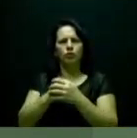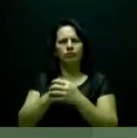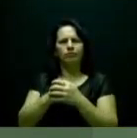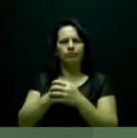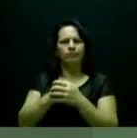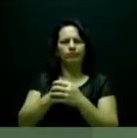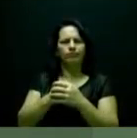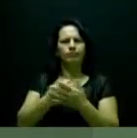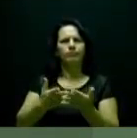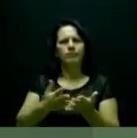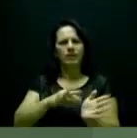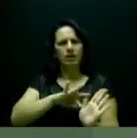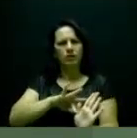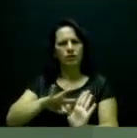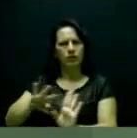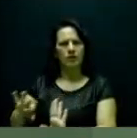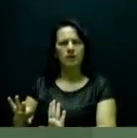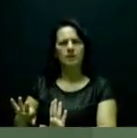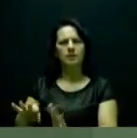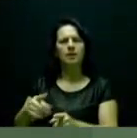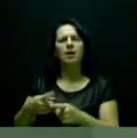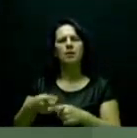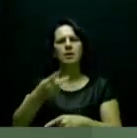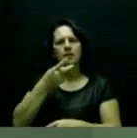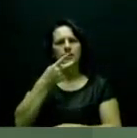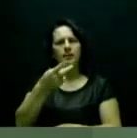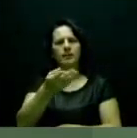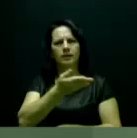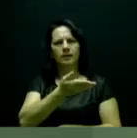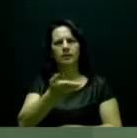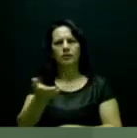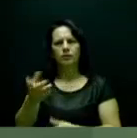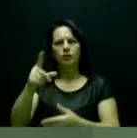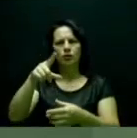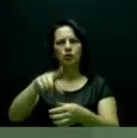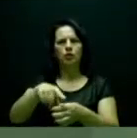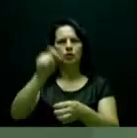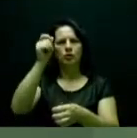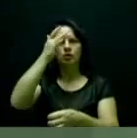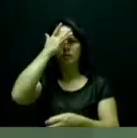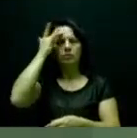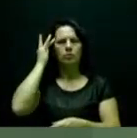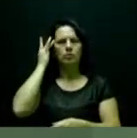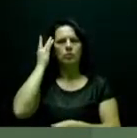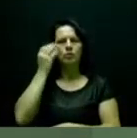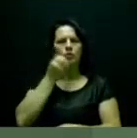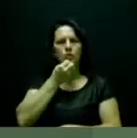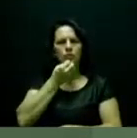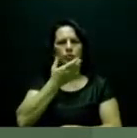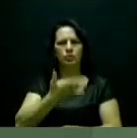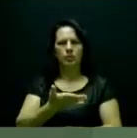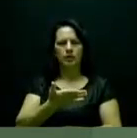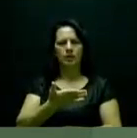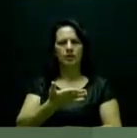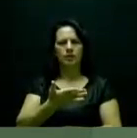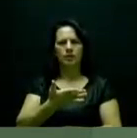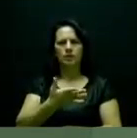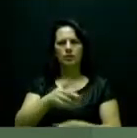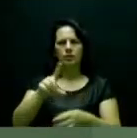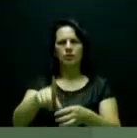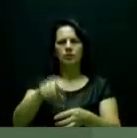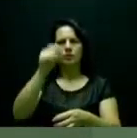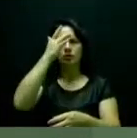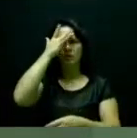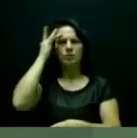você acaba recuando. Mas eu quero aqui dizer que eu fui eleito para as pessoas do bem. Eu fui eleito para as